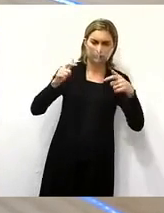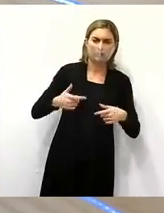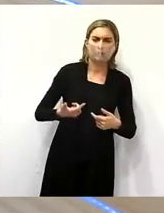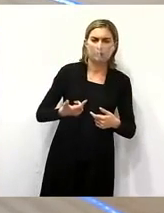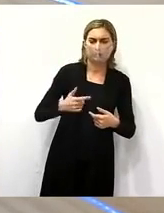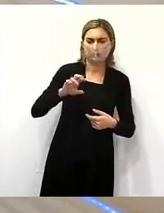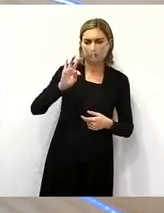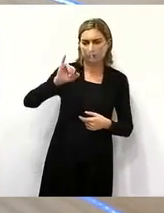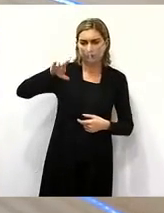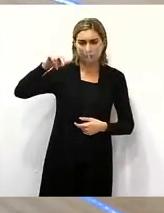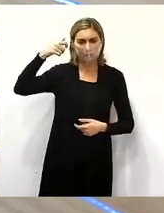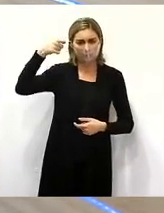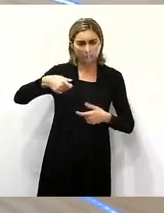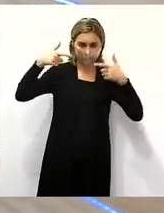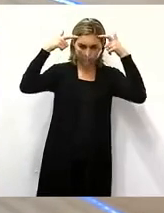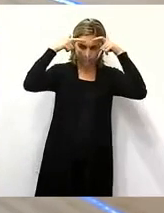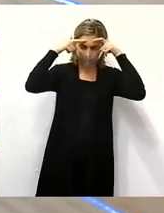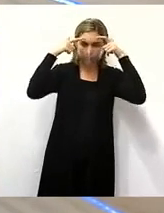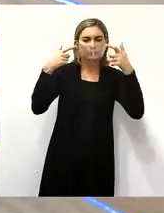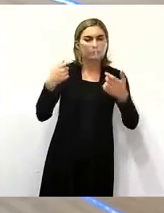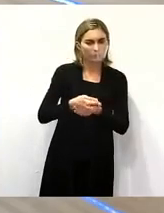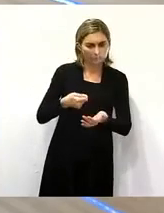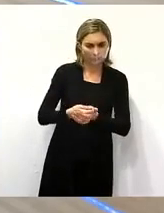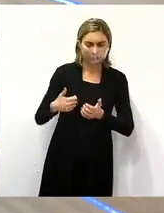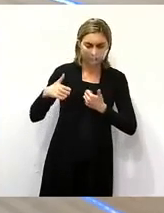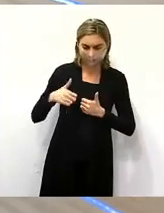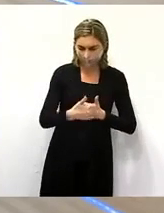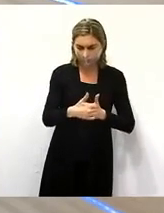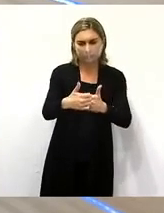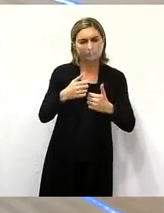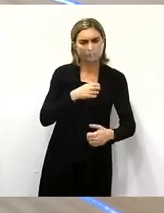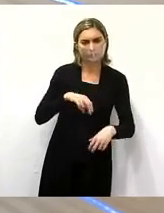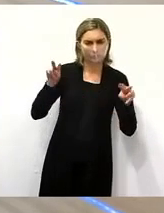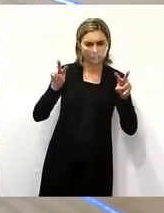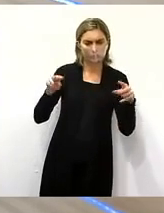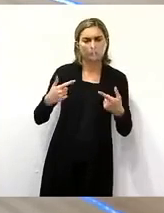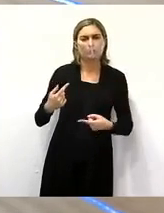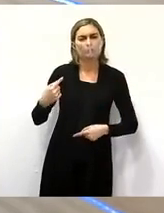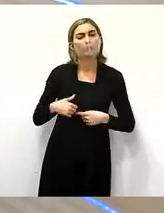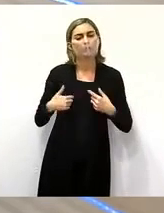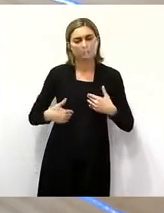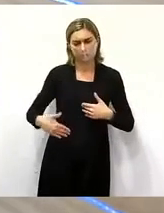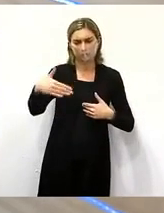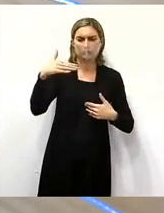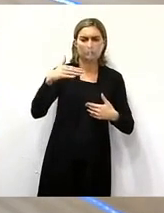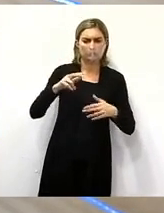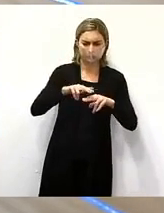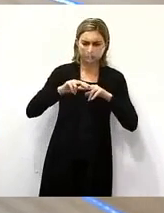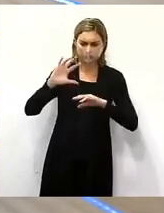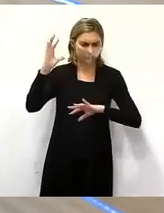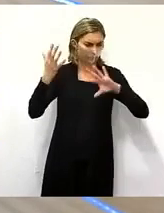tirânico e o poder moral do príncipe que deve guiar o político. Então, diante das